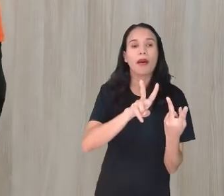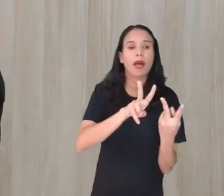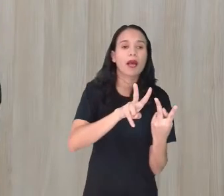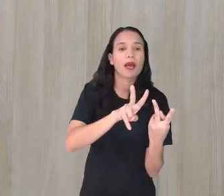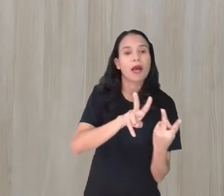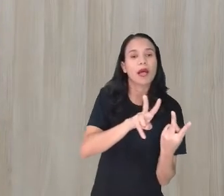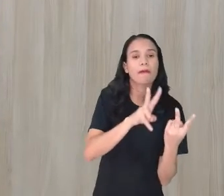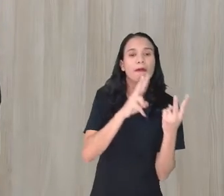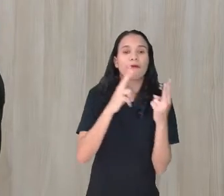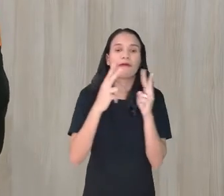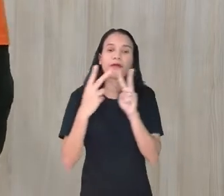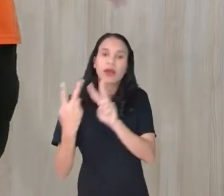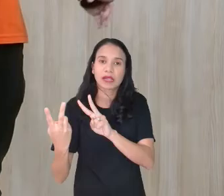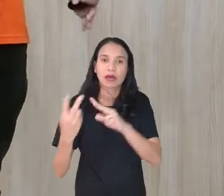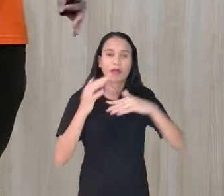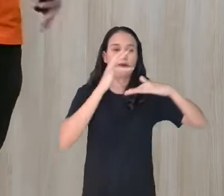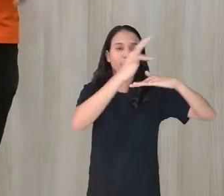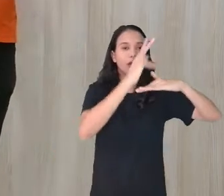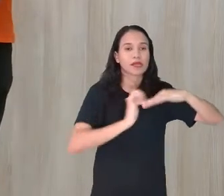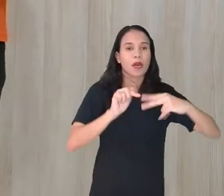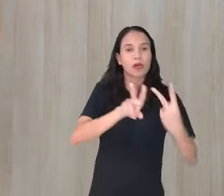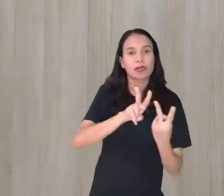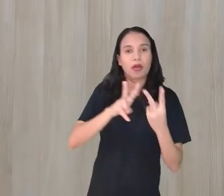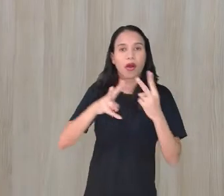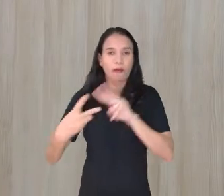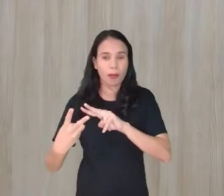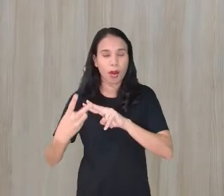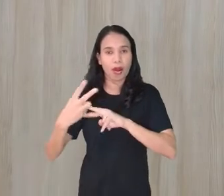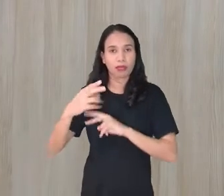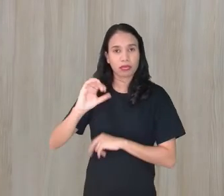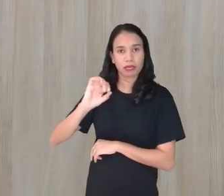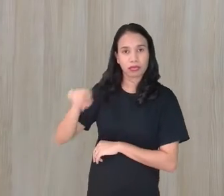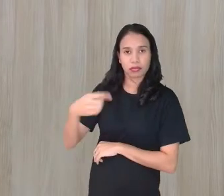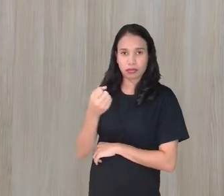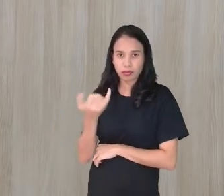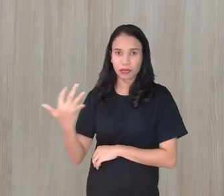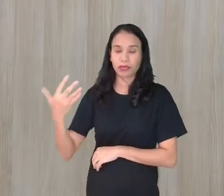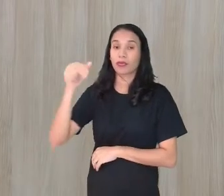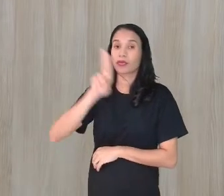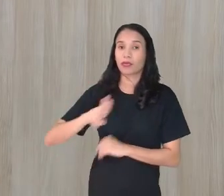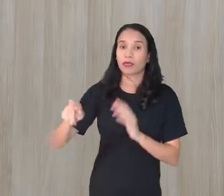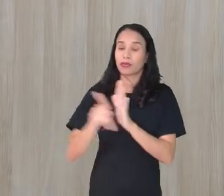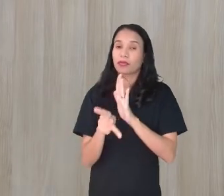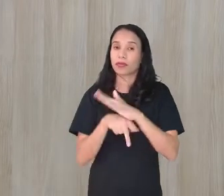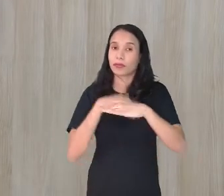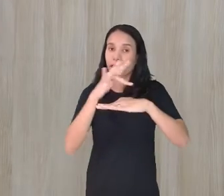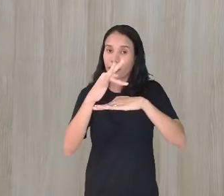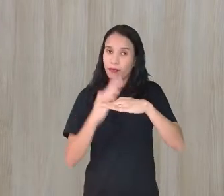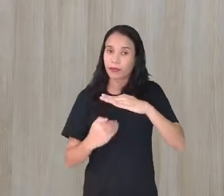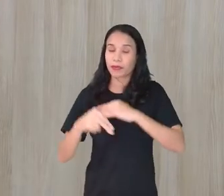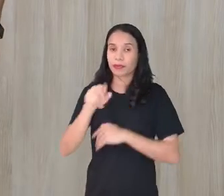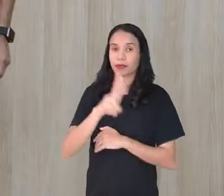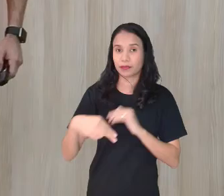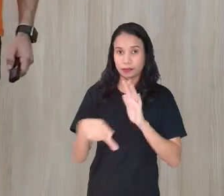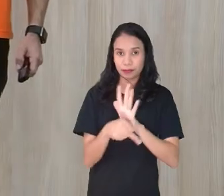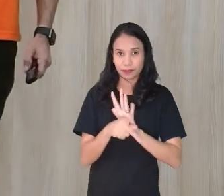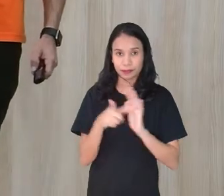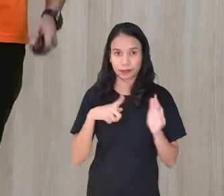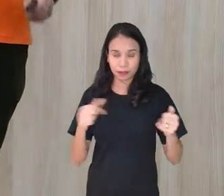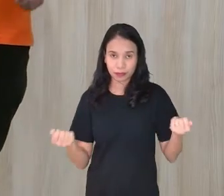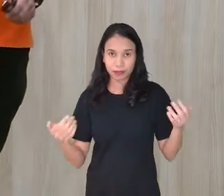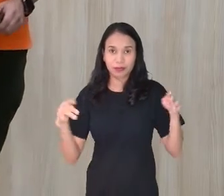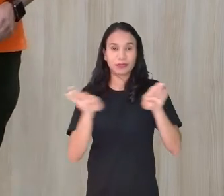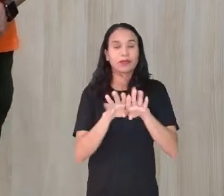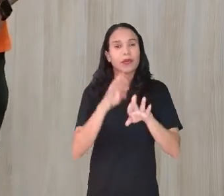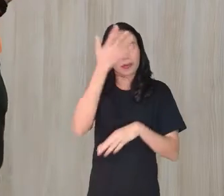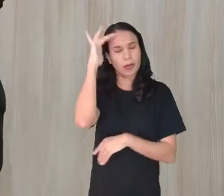uma fração em um número decimal utilizando a fração decimal por meio de fração equivalente.